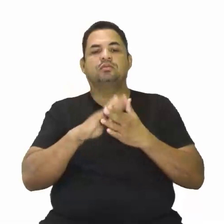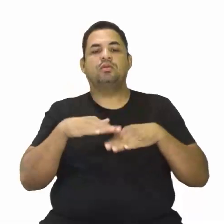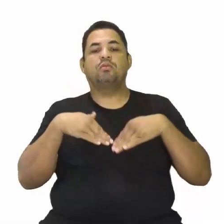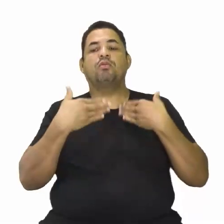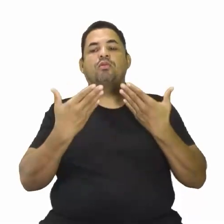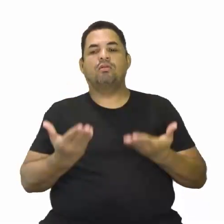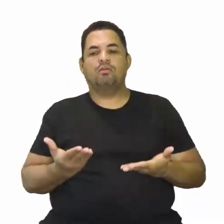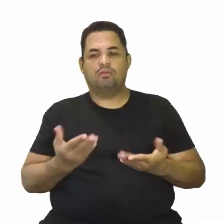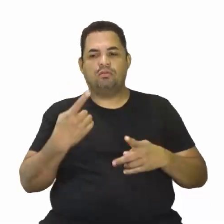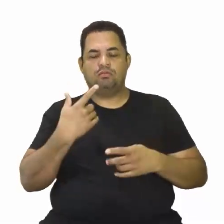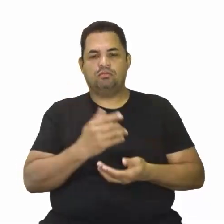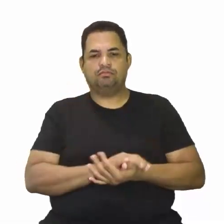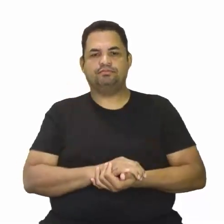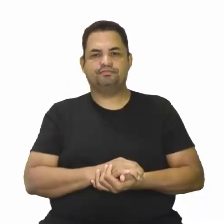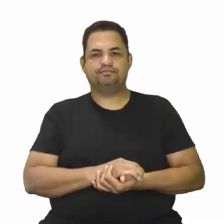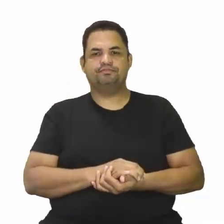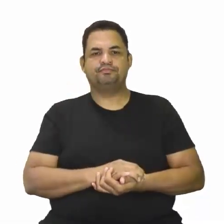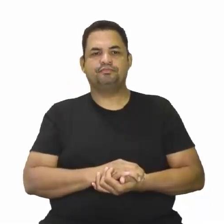qual.